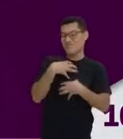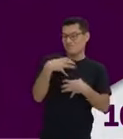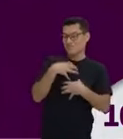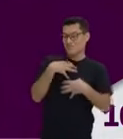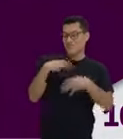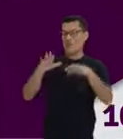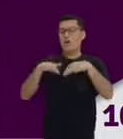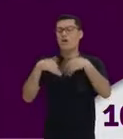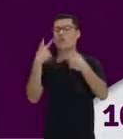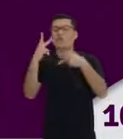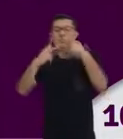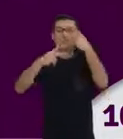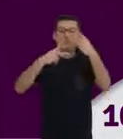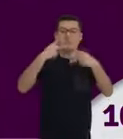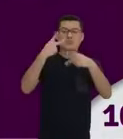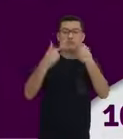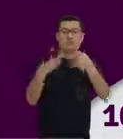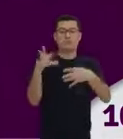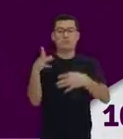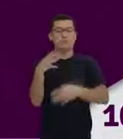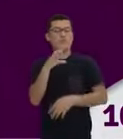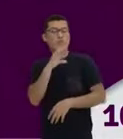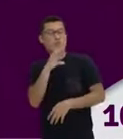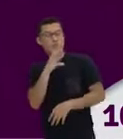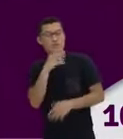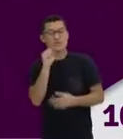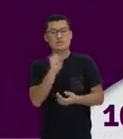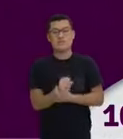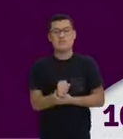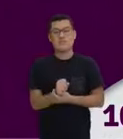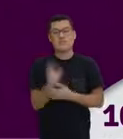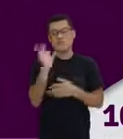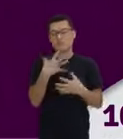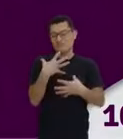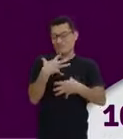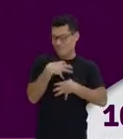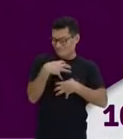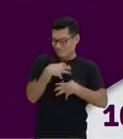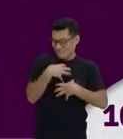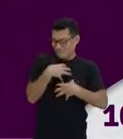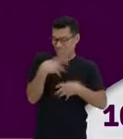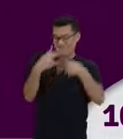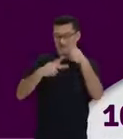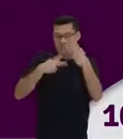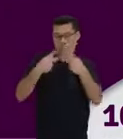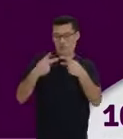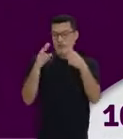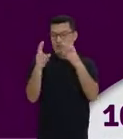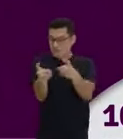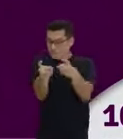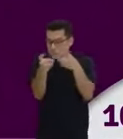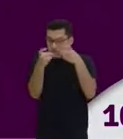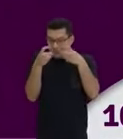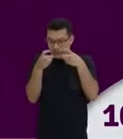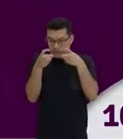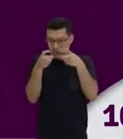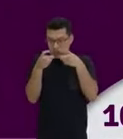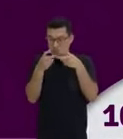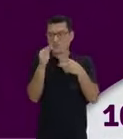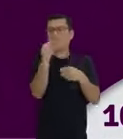quando eu falo do conhecimento sensível eu falo da percepção